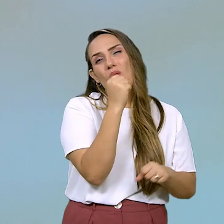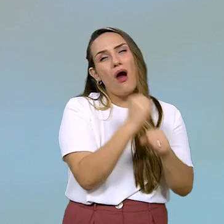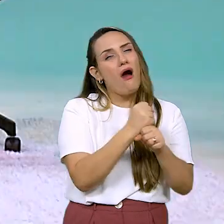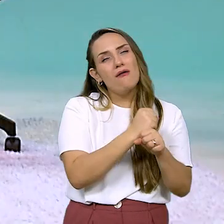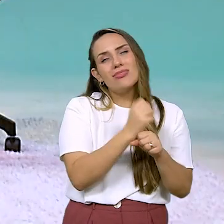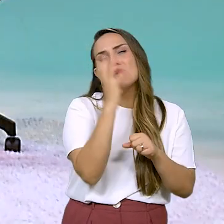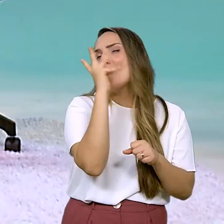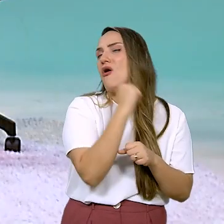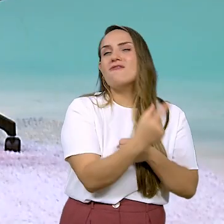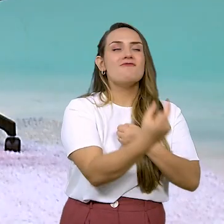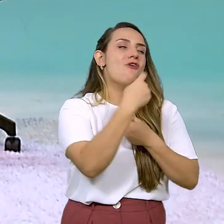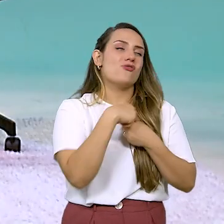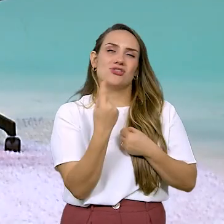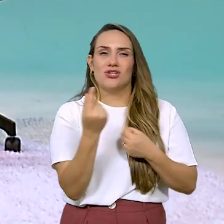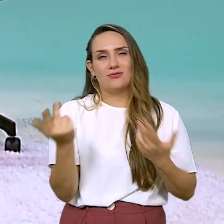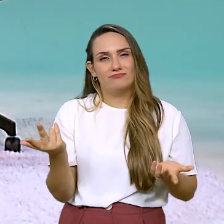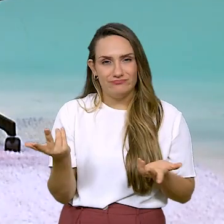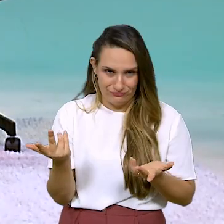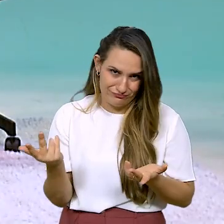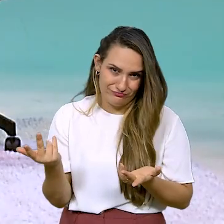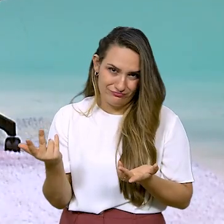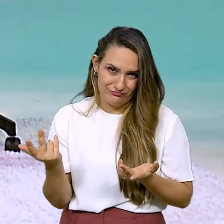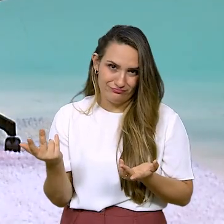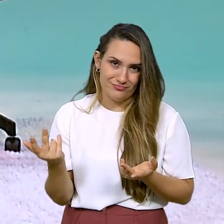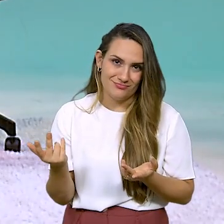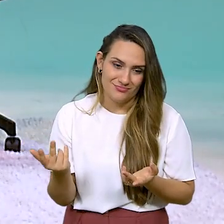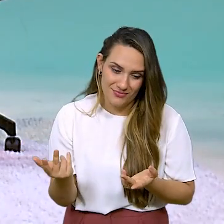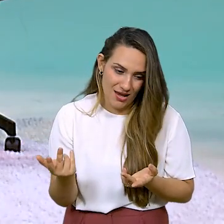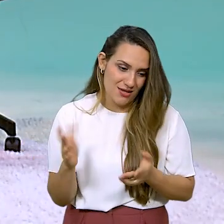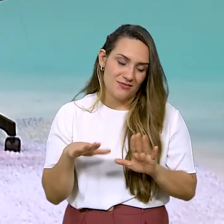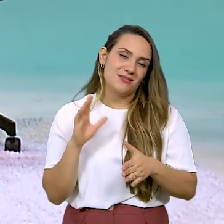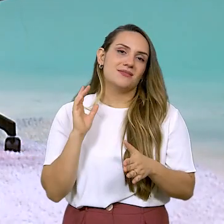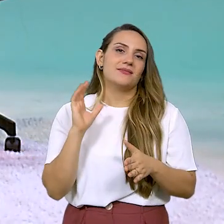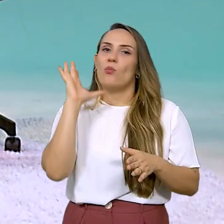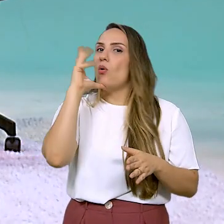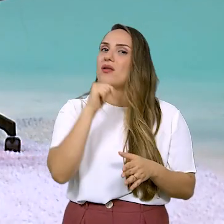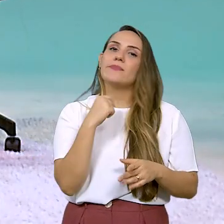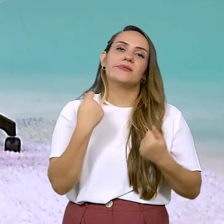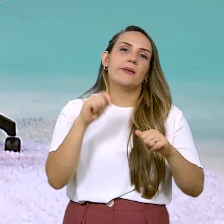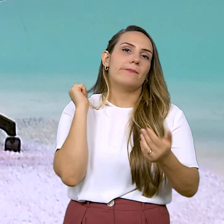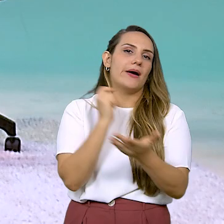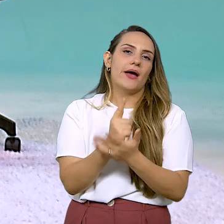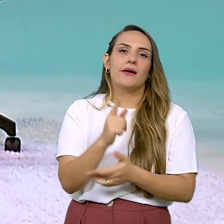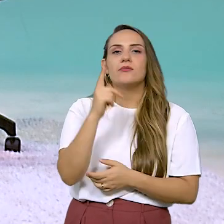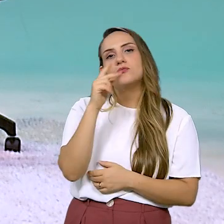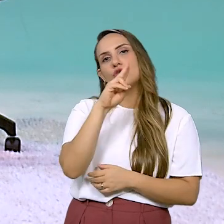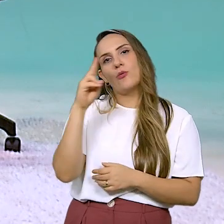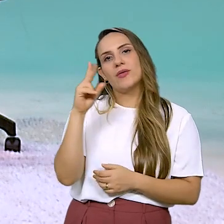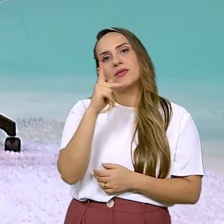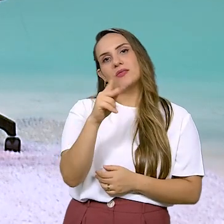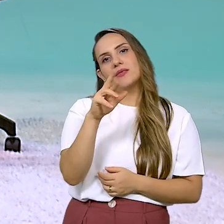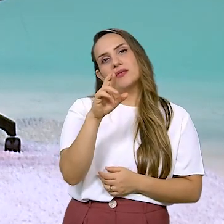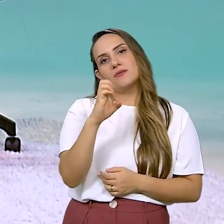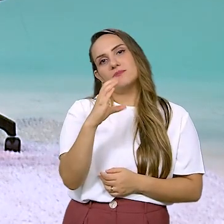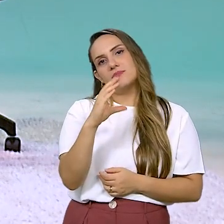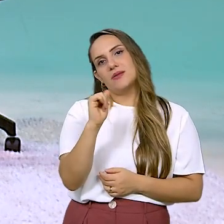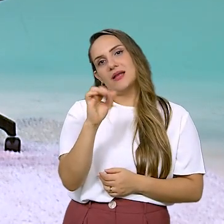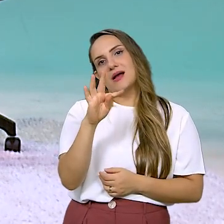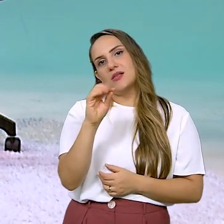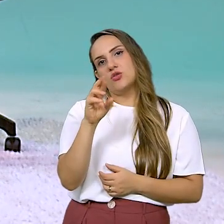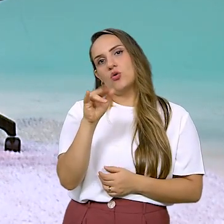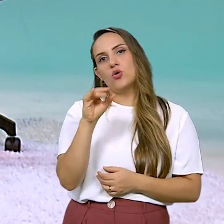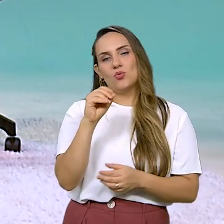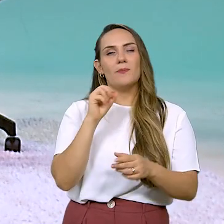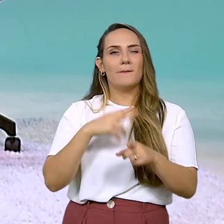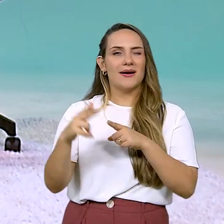do volume de crédito a ser restituído. E muitas vezes esses créditos eles são pagos em precatório. E a gente sabe como que é difícil receber